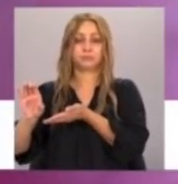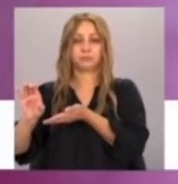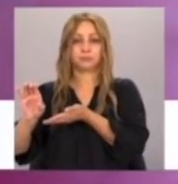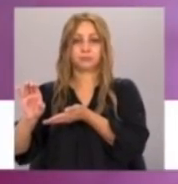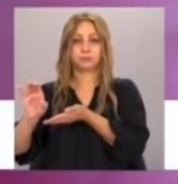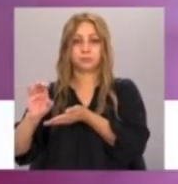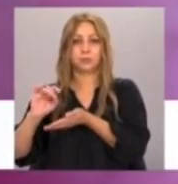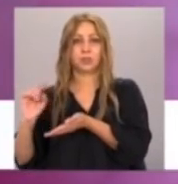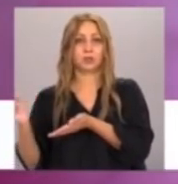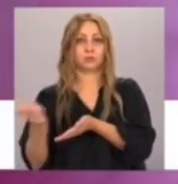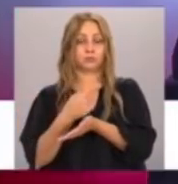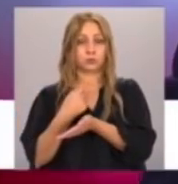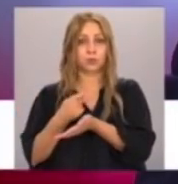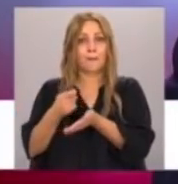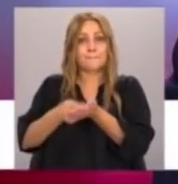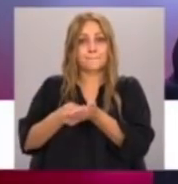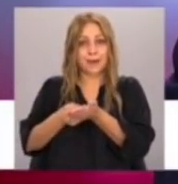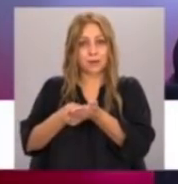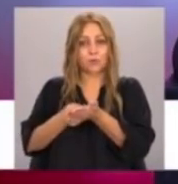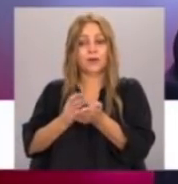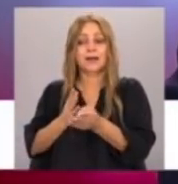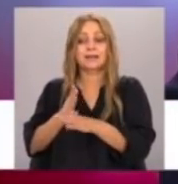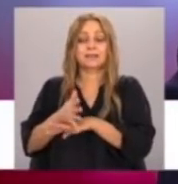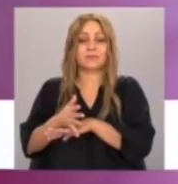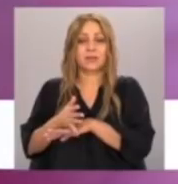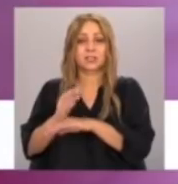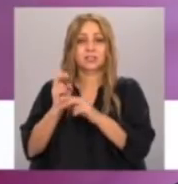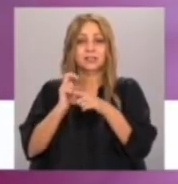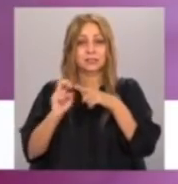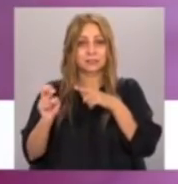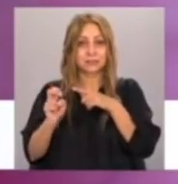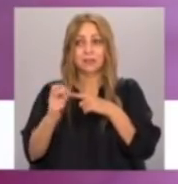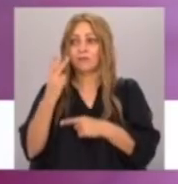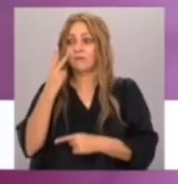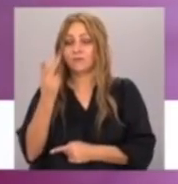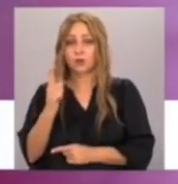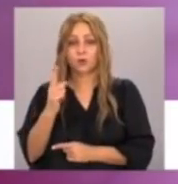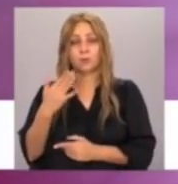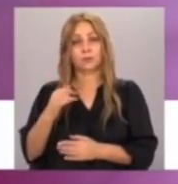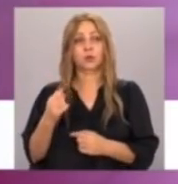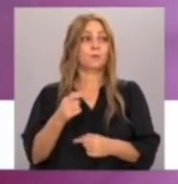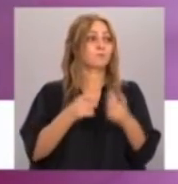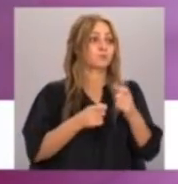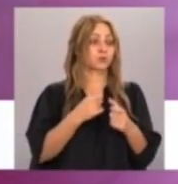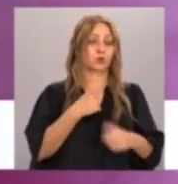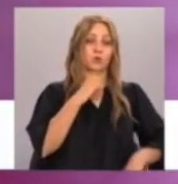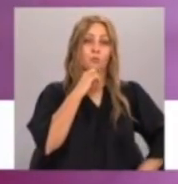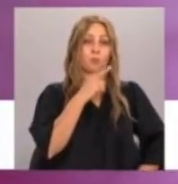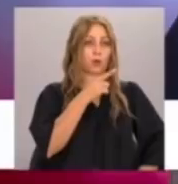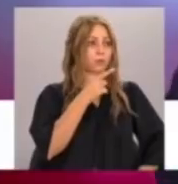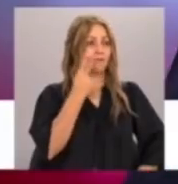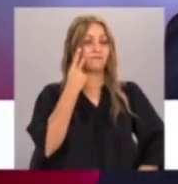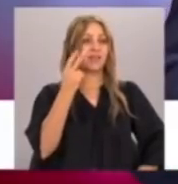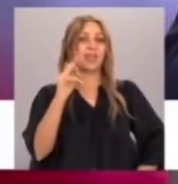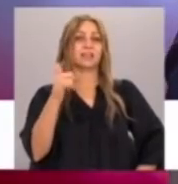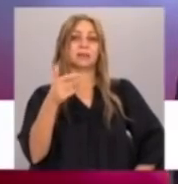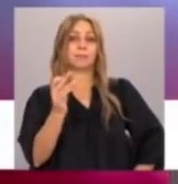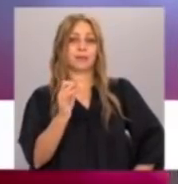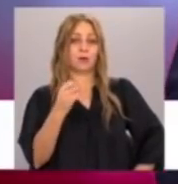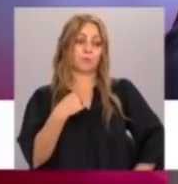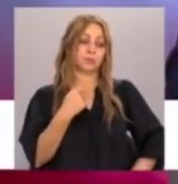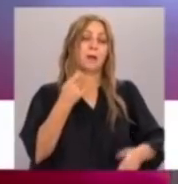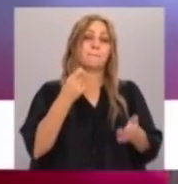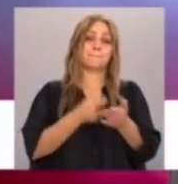as pessoas a sua fatura eletricidade que todos vejam não vejo sentido qualquer português tem que pagar RTP mesmo não tem a gente não sei mas aí na Expresso achei ele